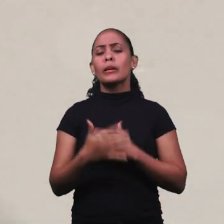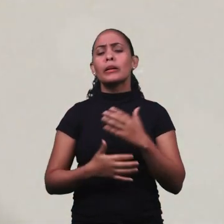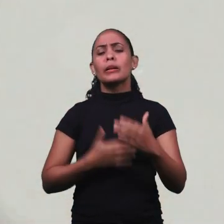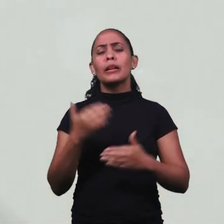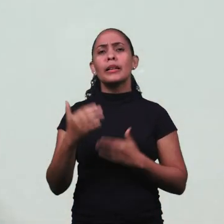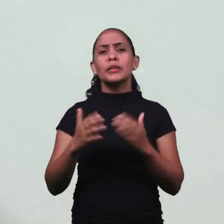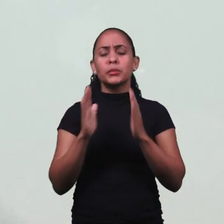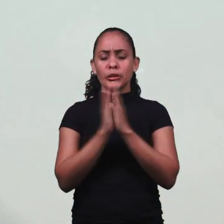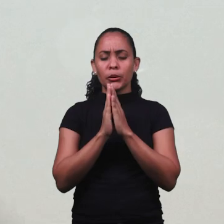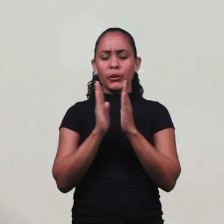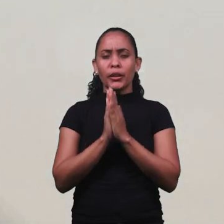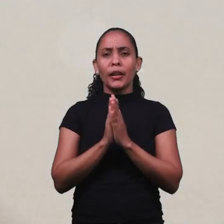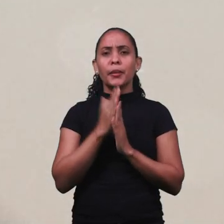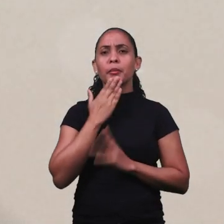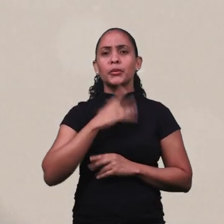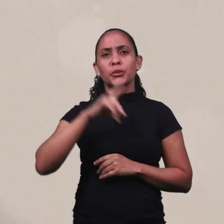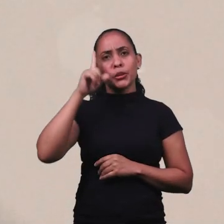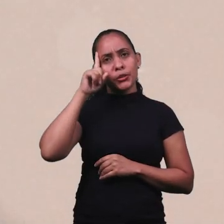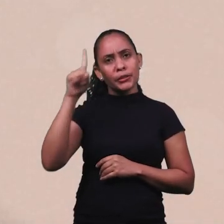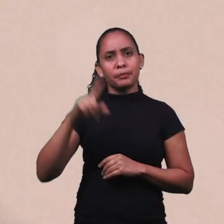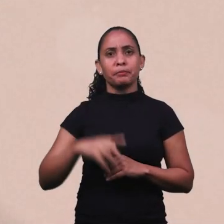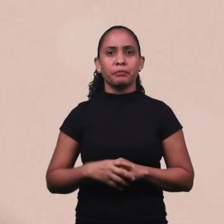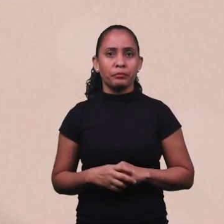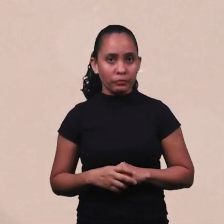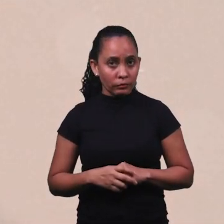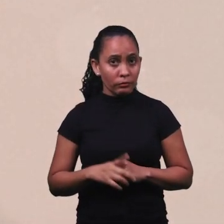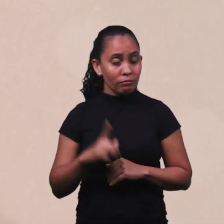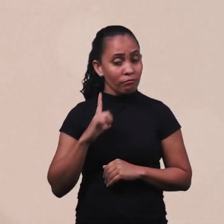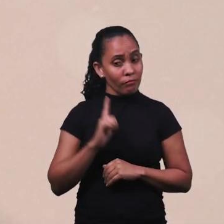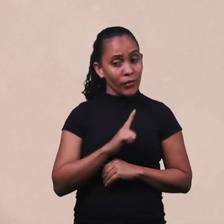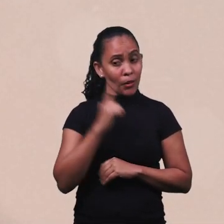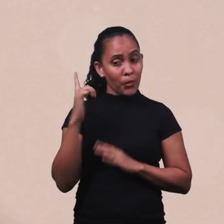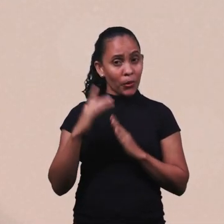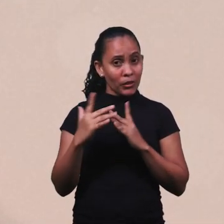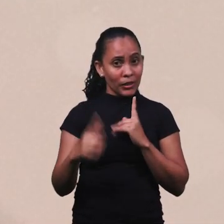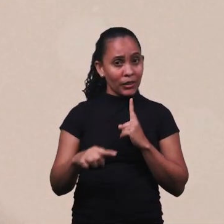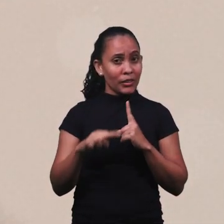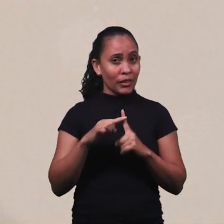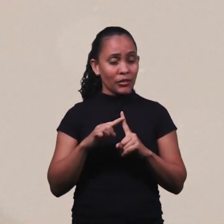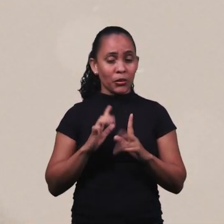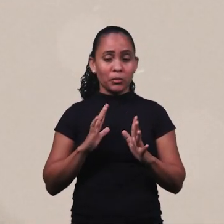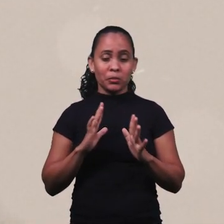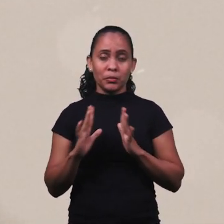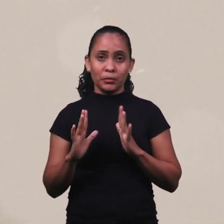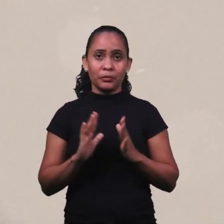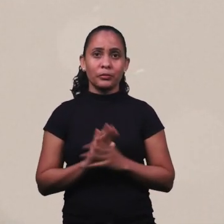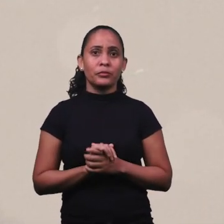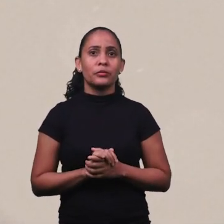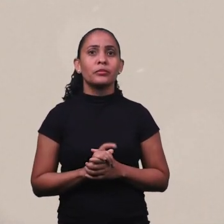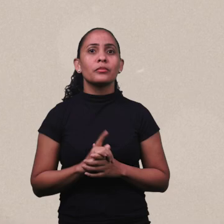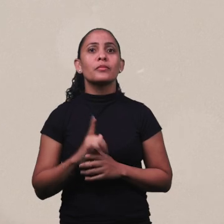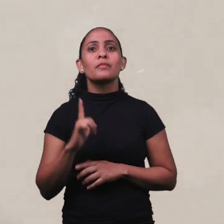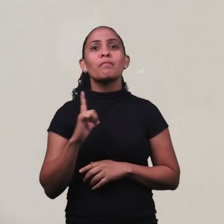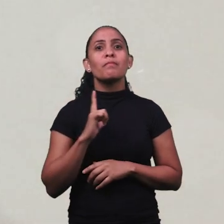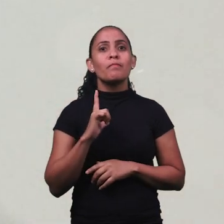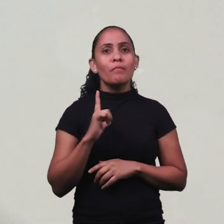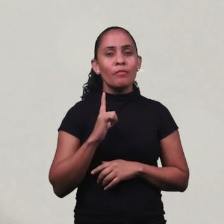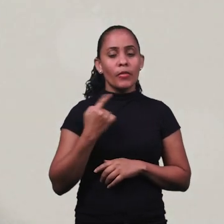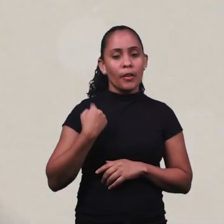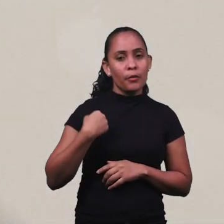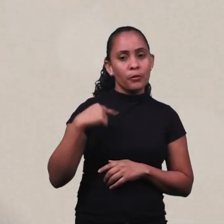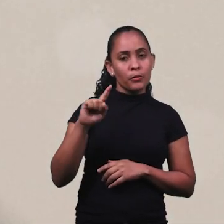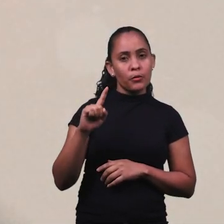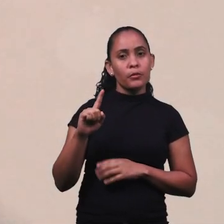comecei a buscar o Senhor. E me converti em uma outra denominação. Passei um ano, cheguei até a ser diácono nessa